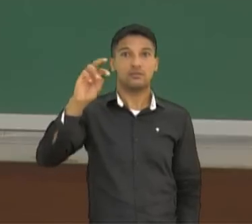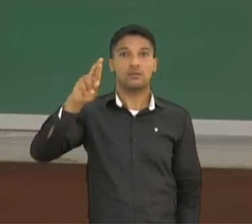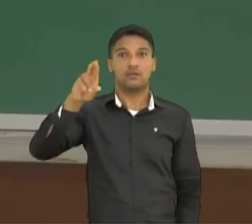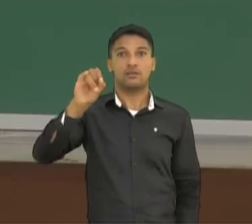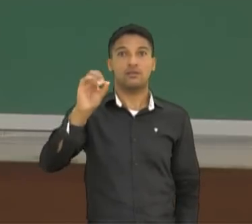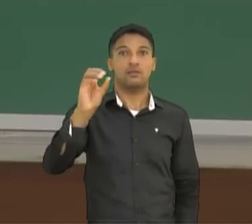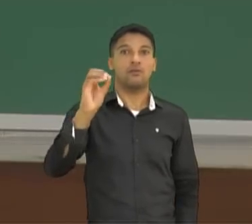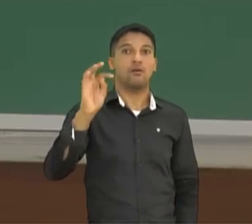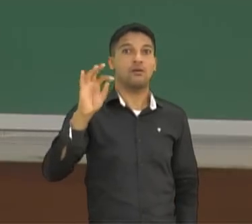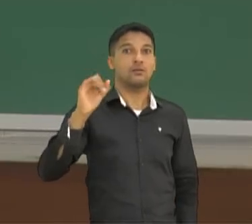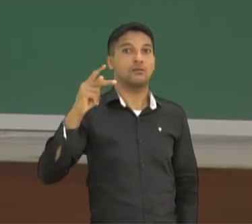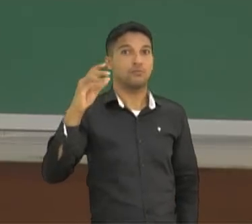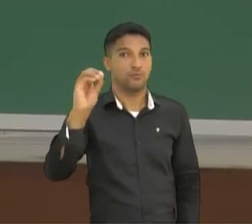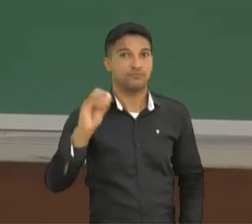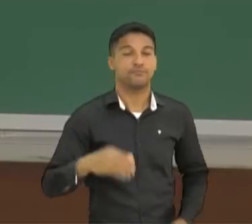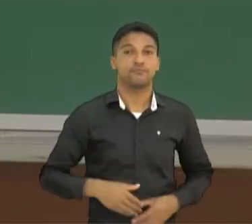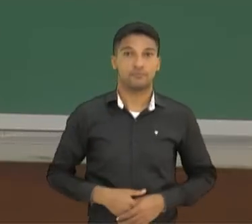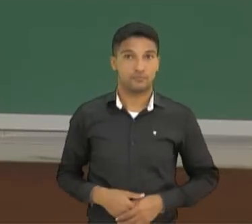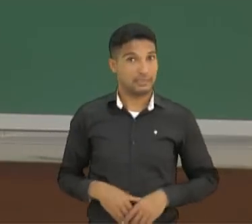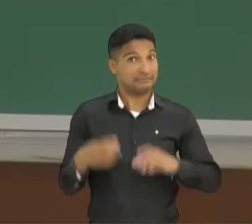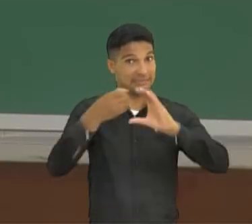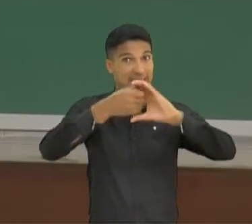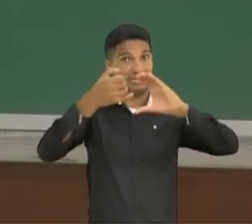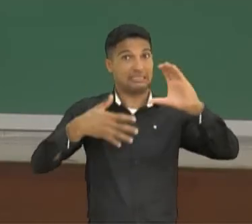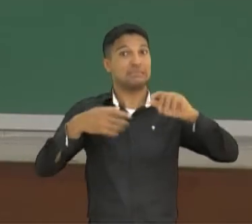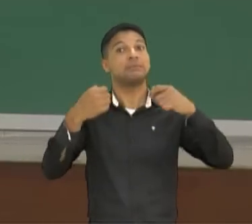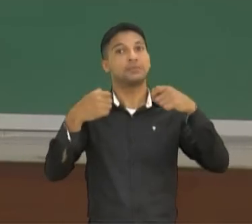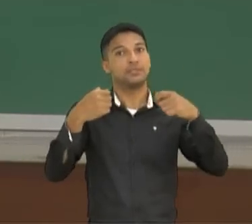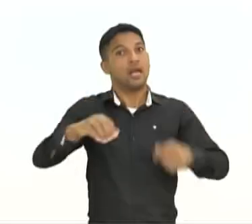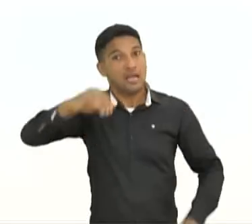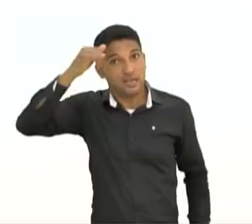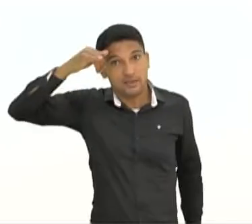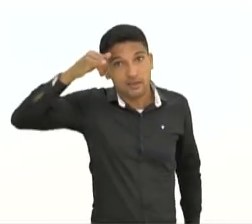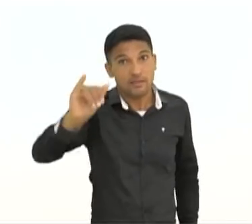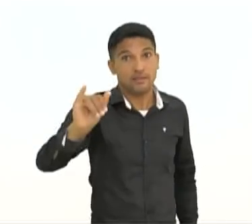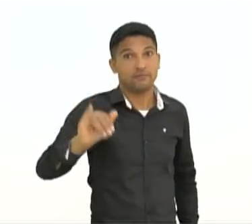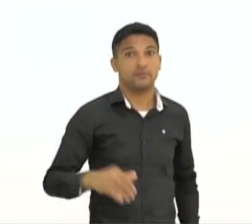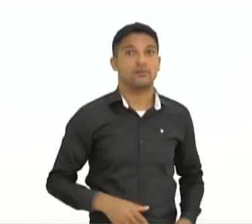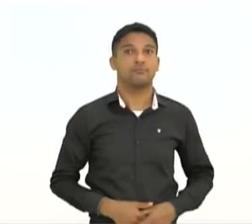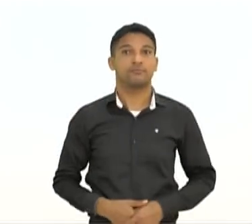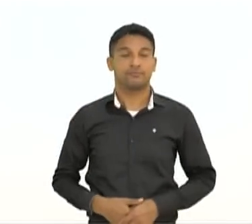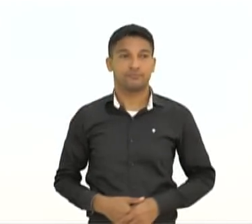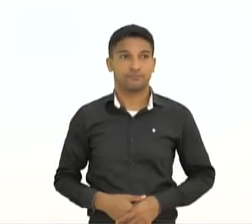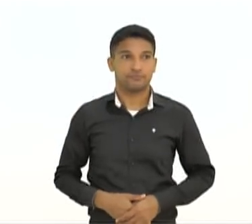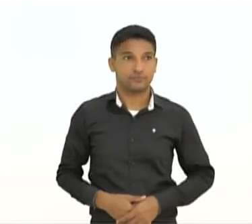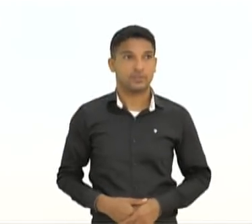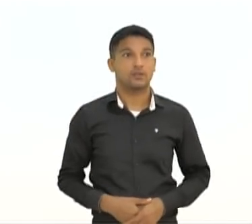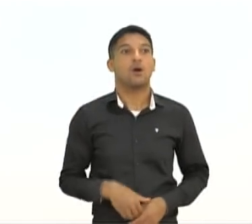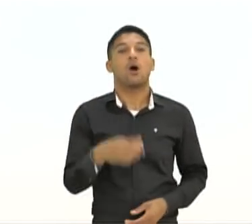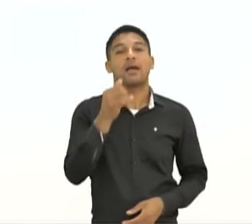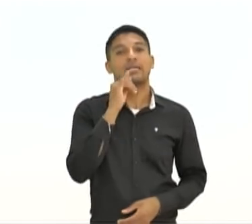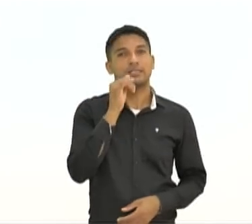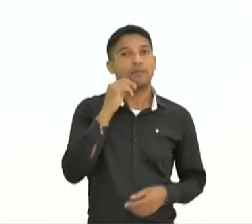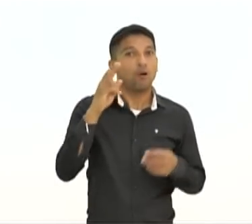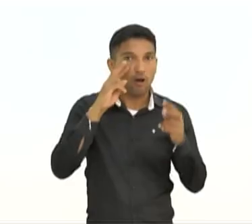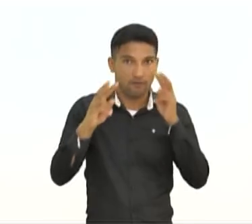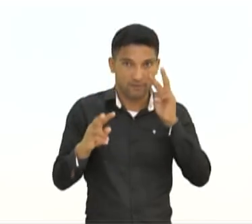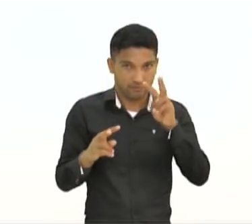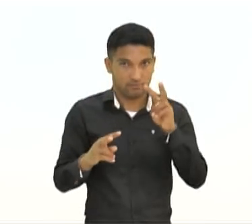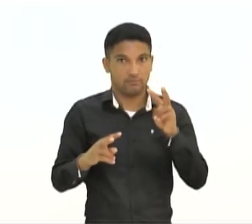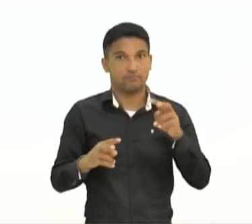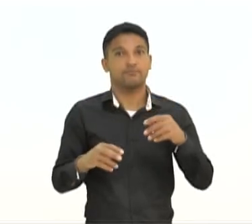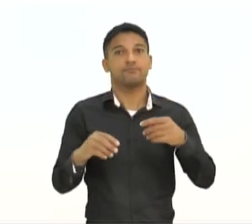combatê-los, né? Então, exemplos aqui de senso comum, tá? Você vai lembrar de alguns deles aqui, né? Número